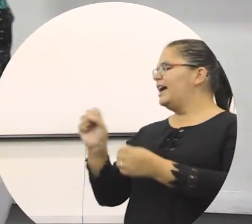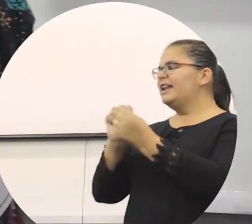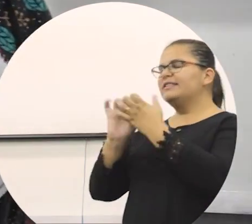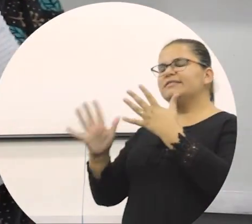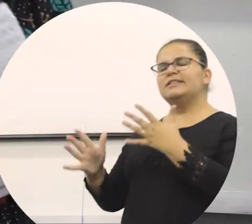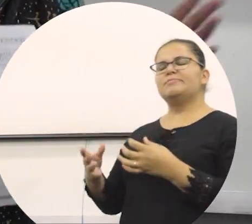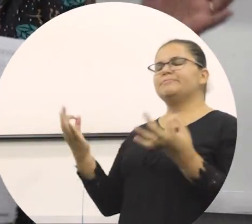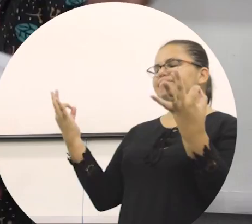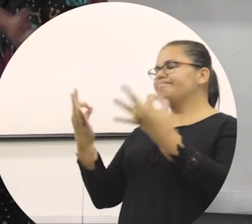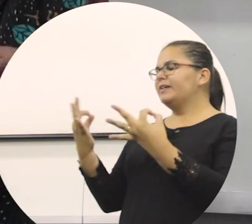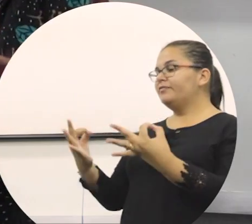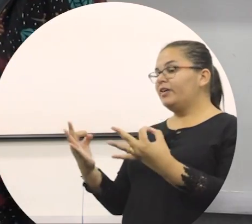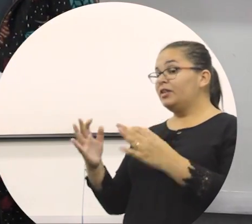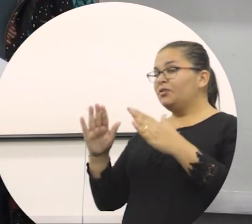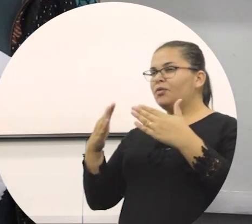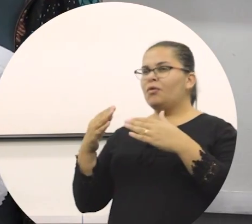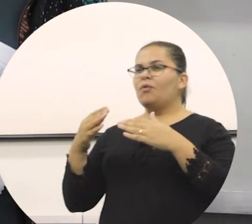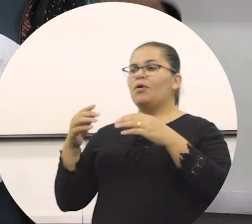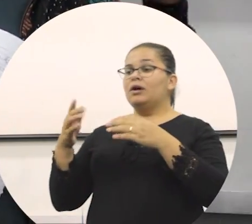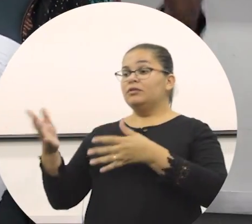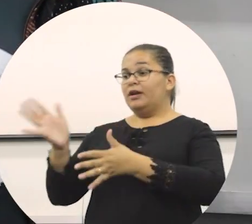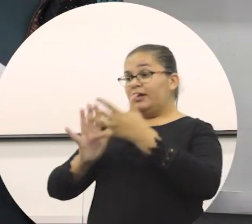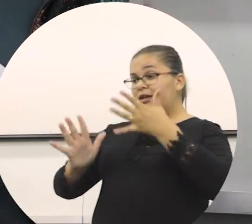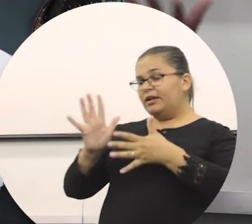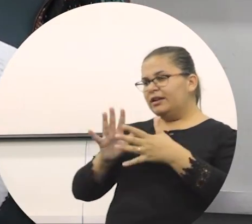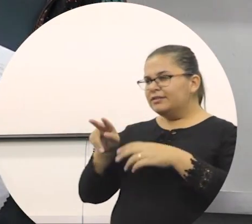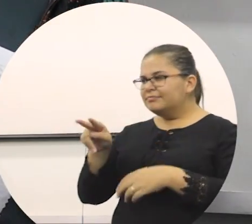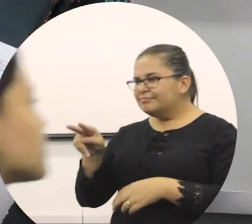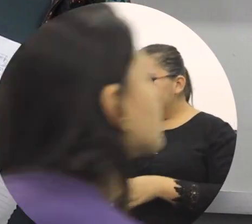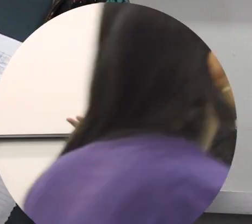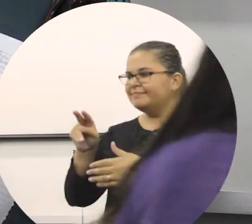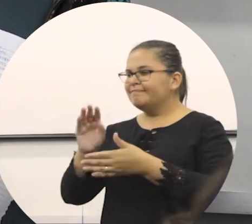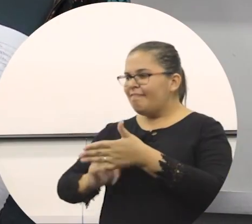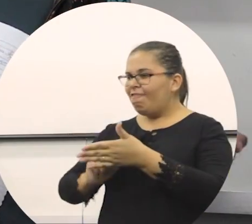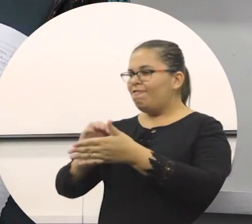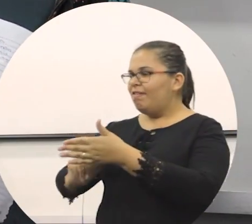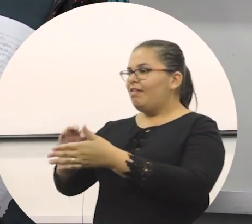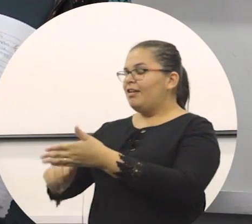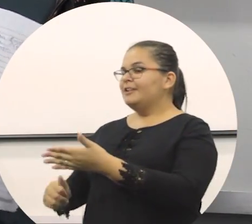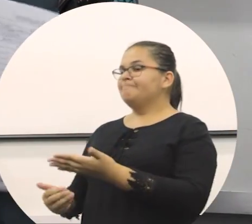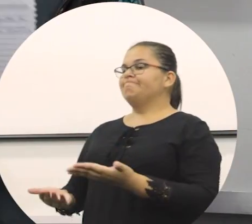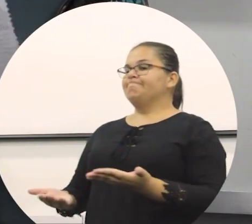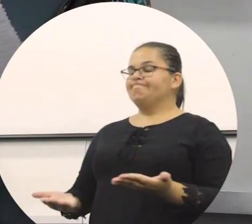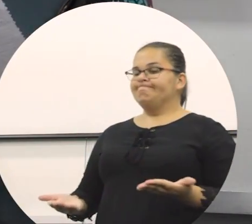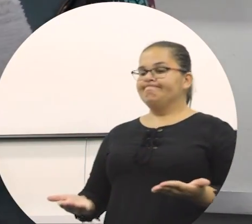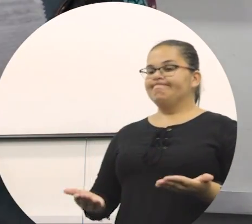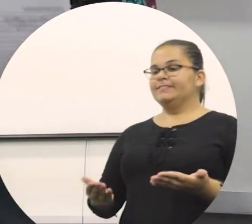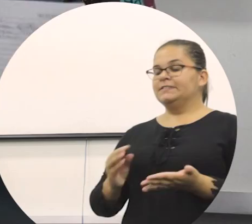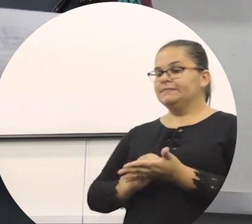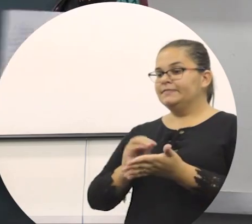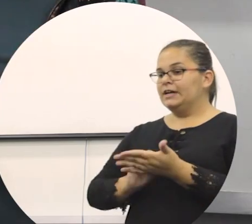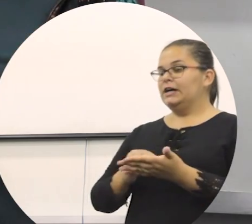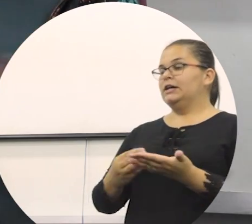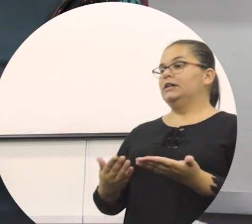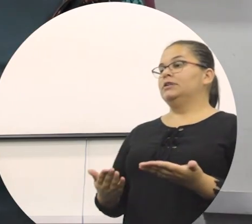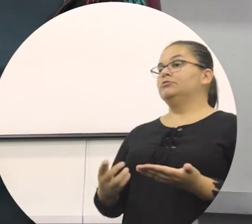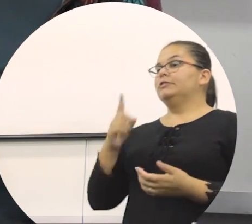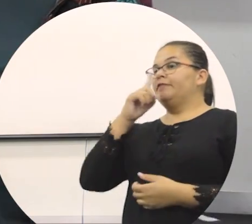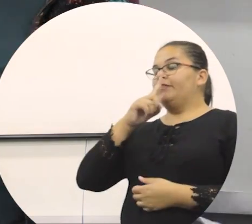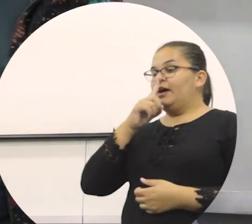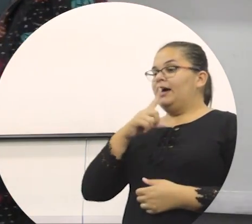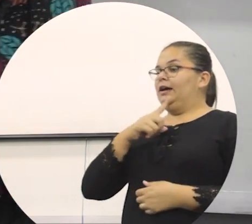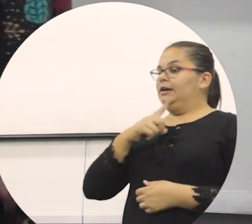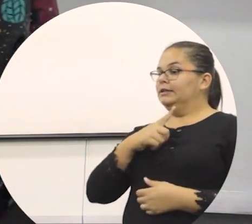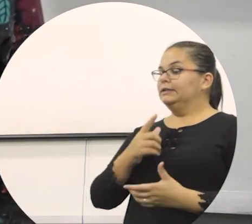tudo em Libras e tal, e quando você analisava o filme, você percebia que faltavam muitos elementos linguísticos, né? E, assim, eu estou